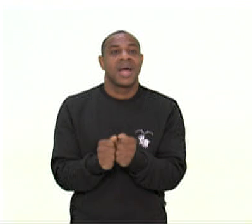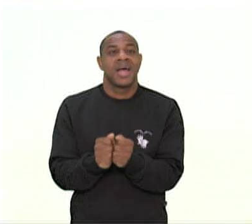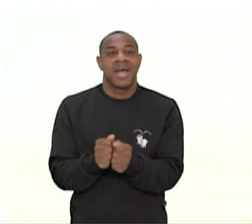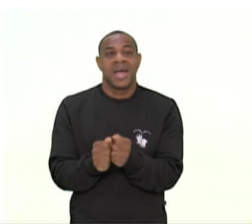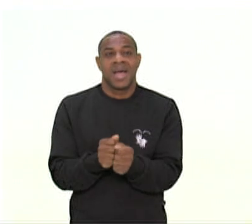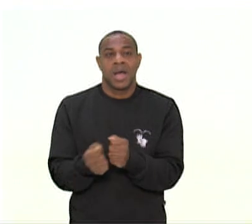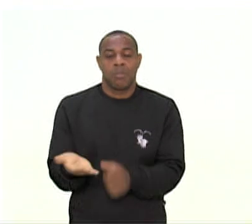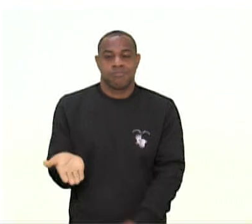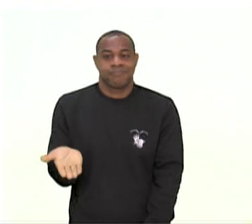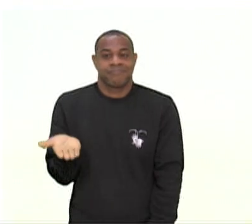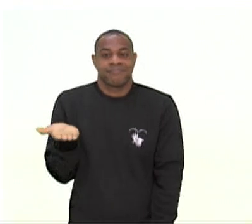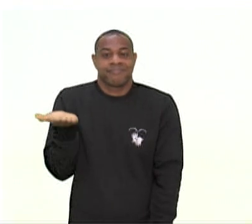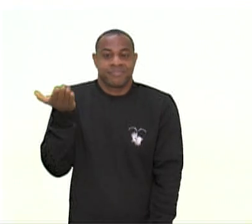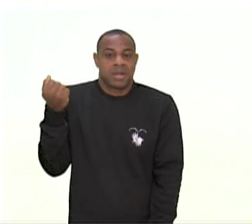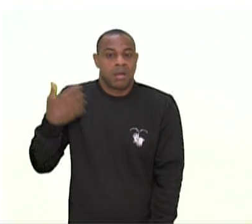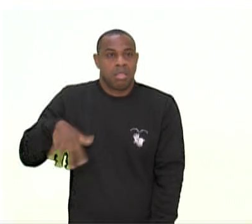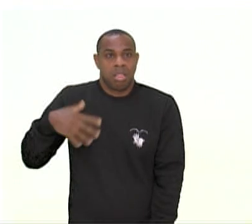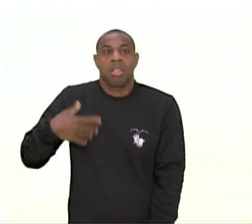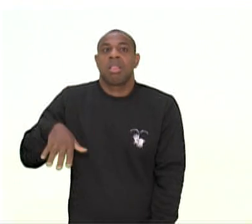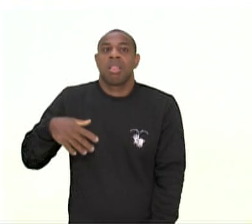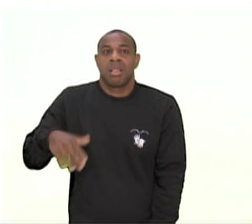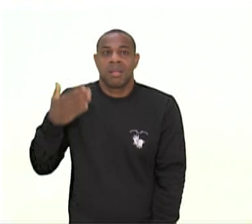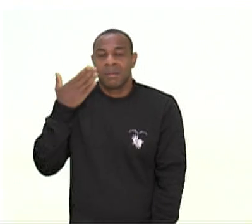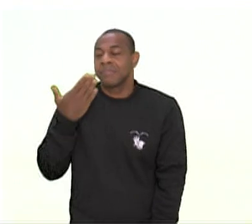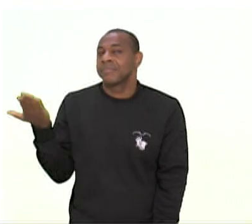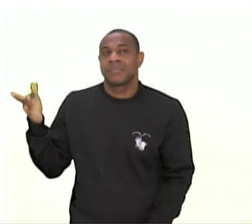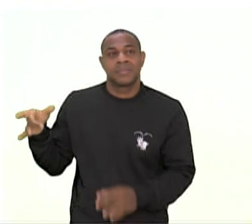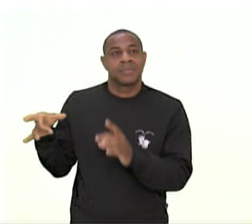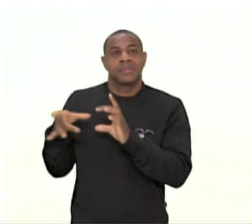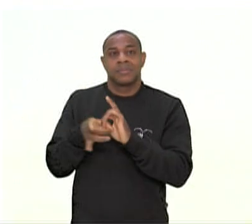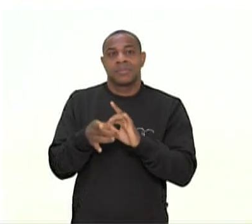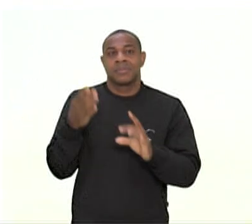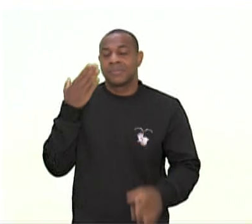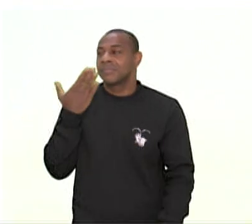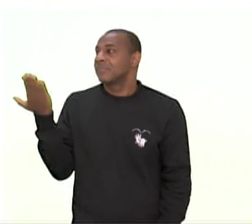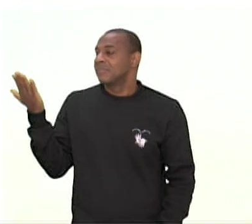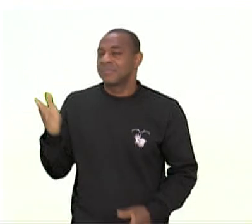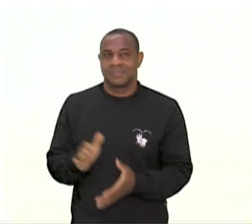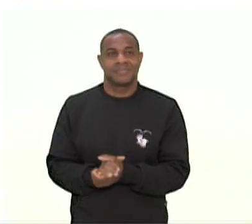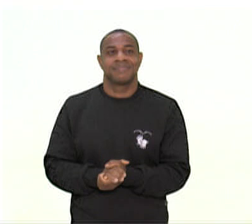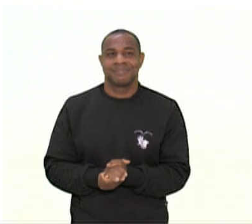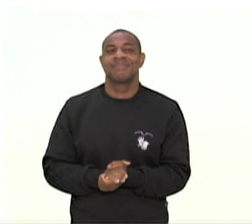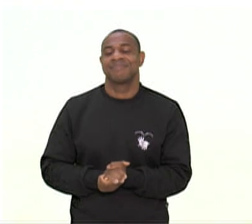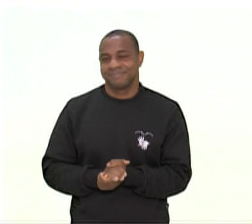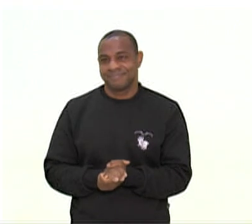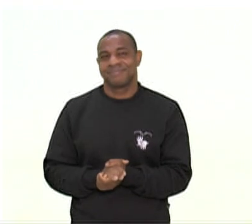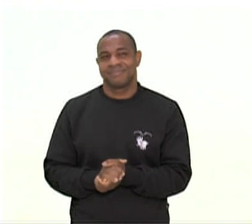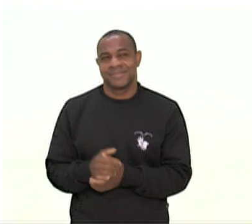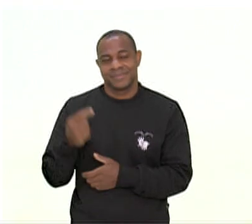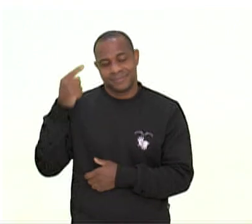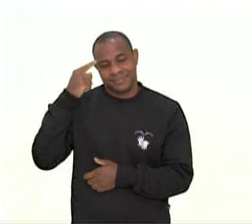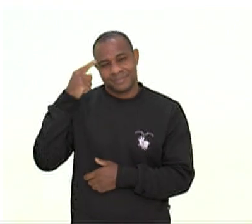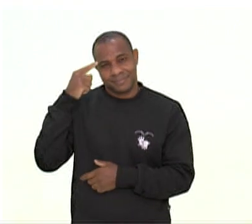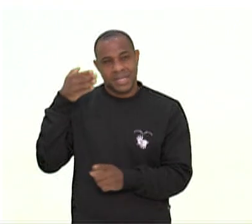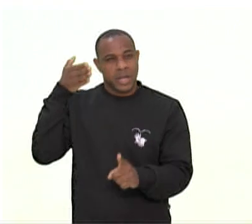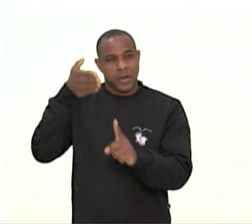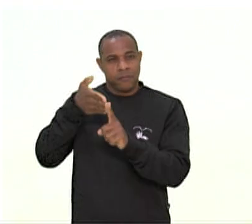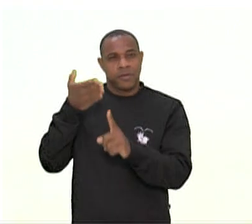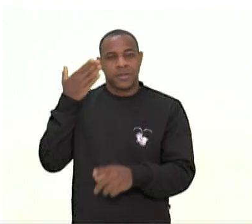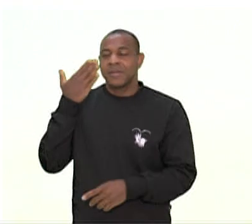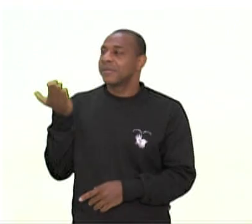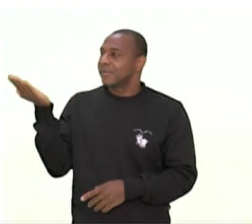tem aumentado ultimamente, né? Nos últimos dias aí, neste contexto de pandemia, nós temos uma charge, então, que faz referência